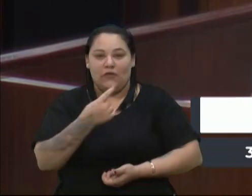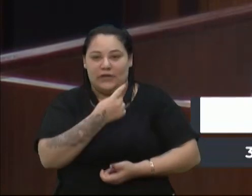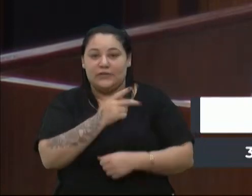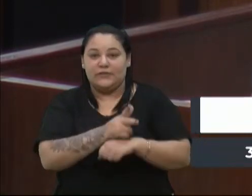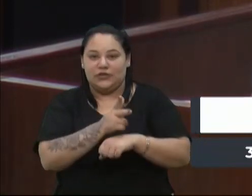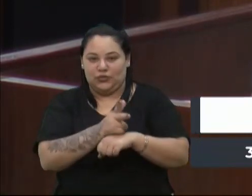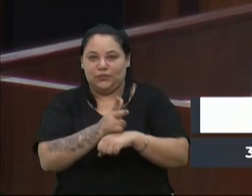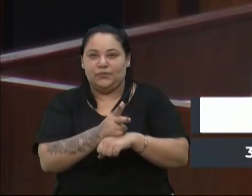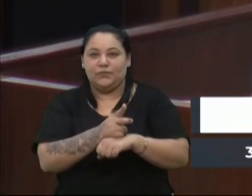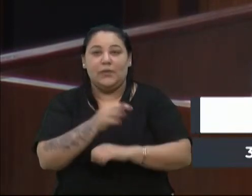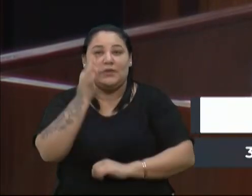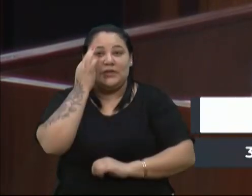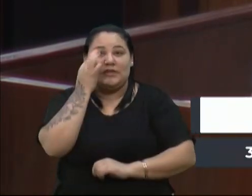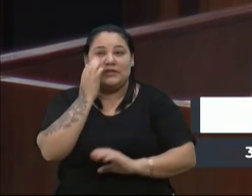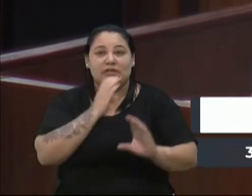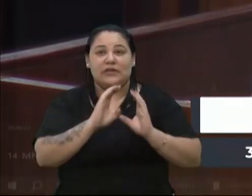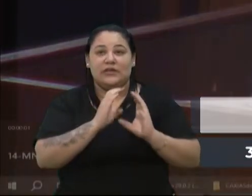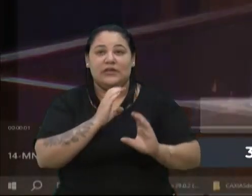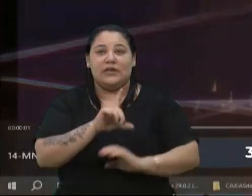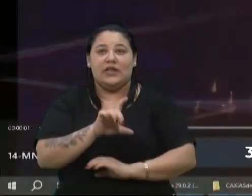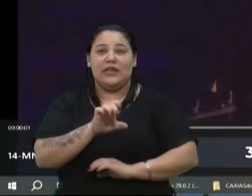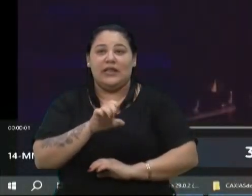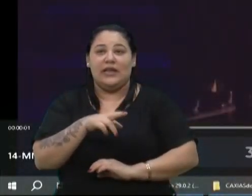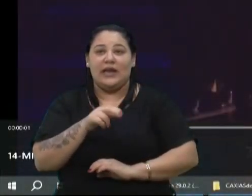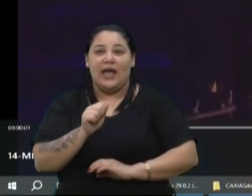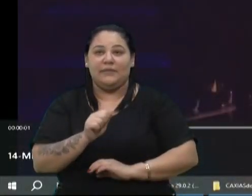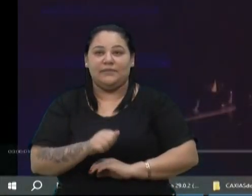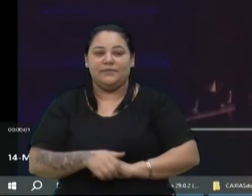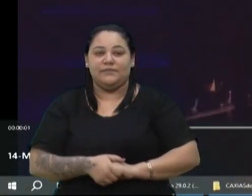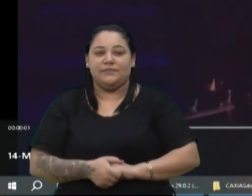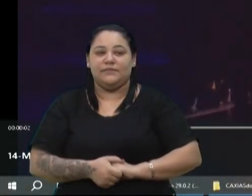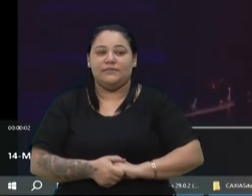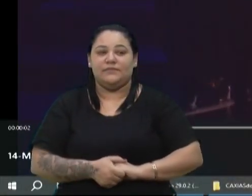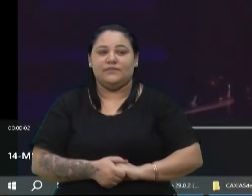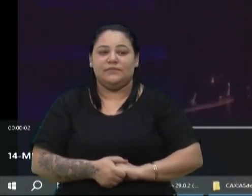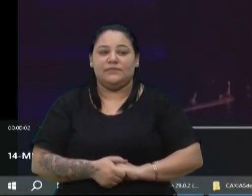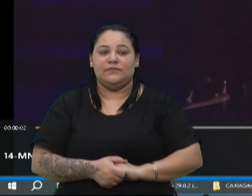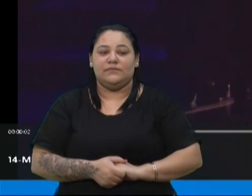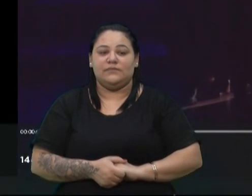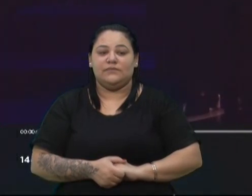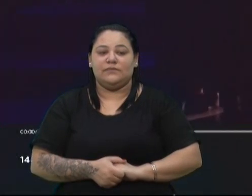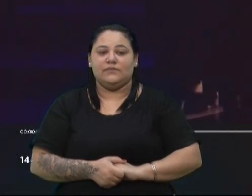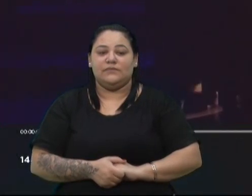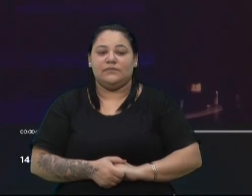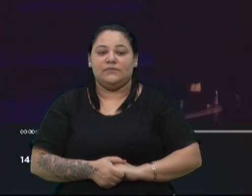com a presença da cantora Lena Bauli. Toca.